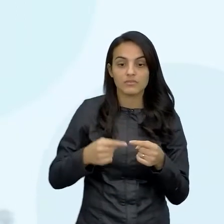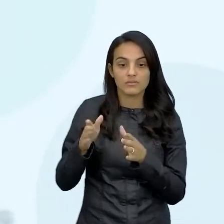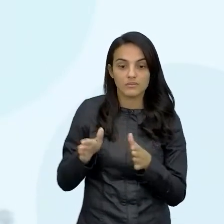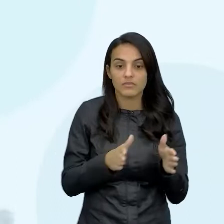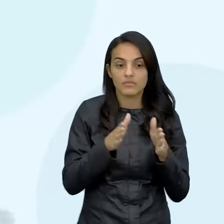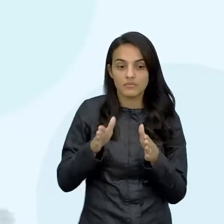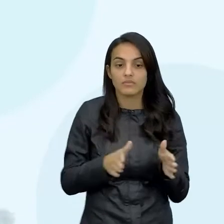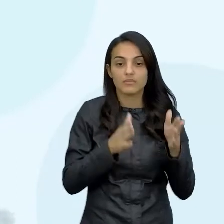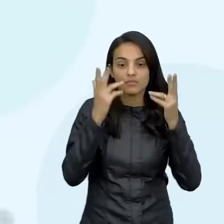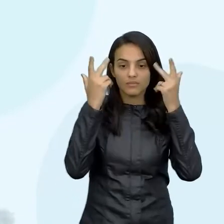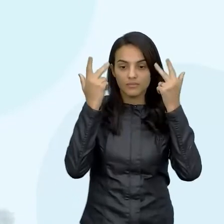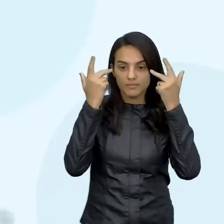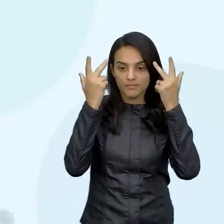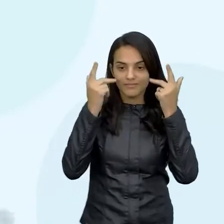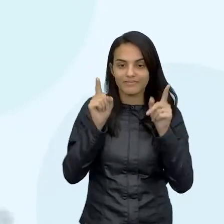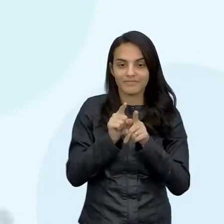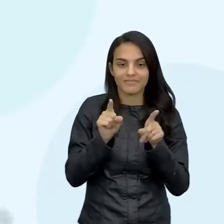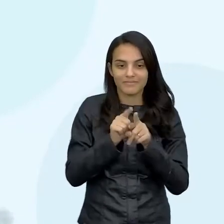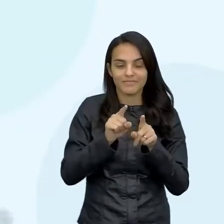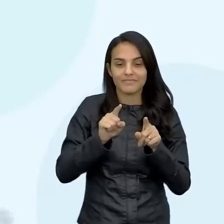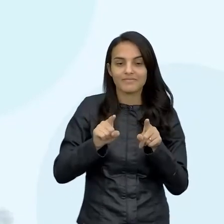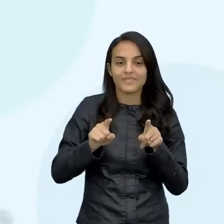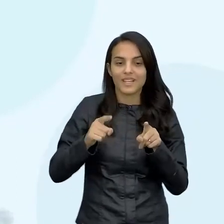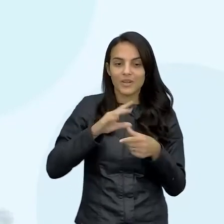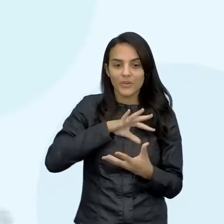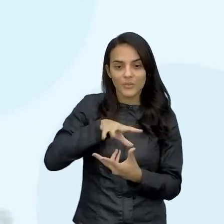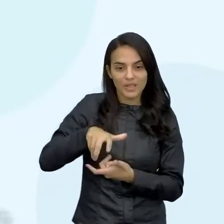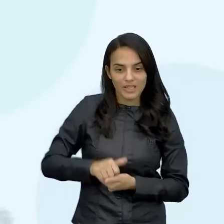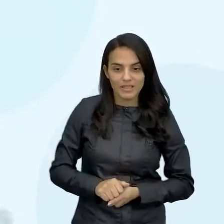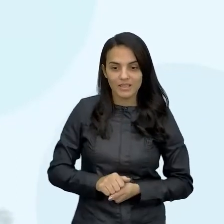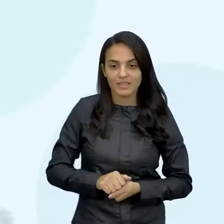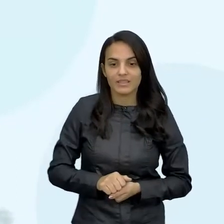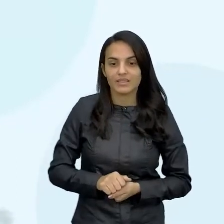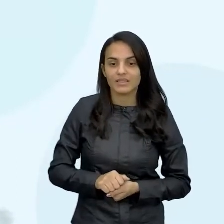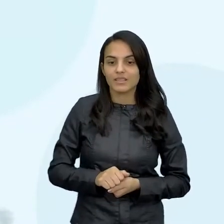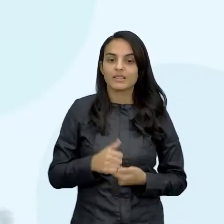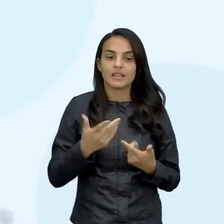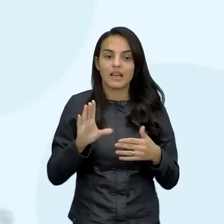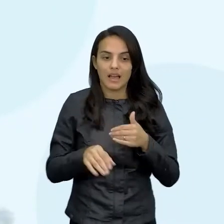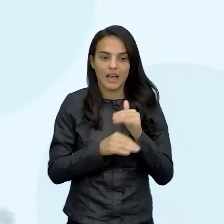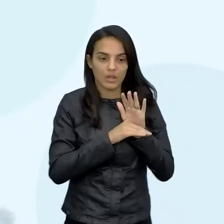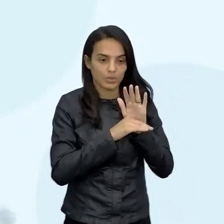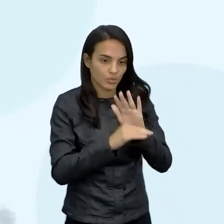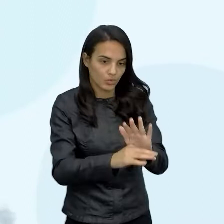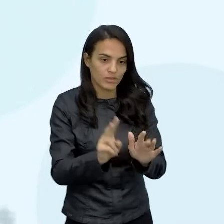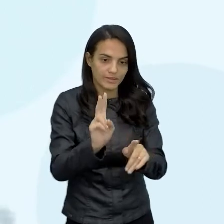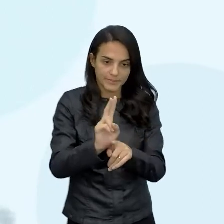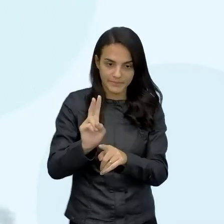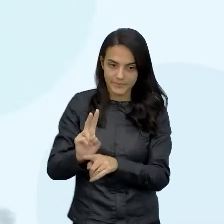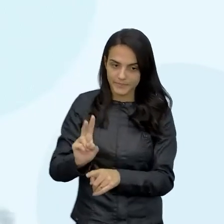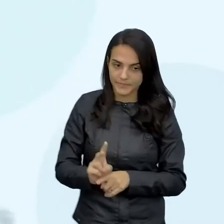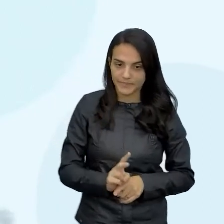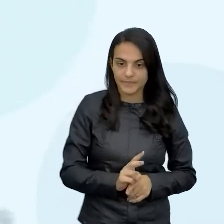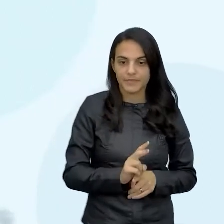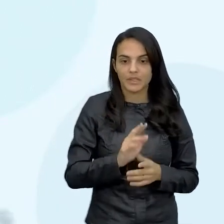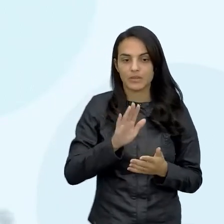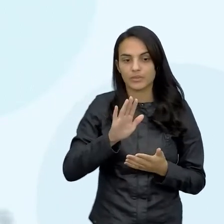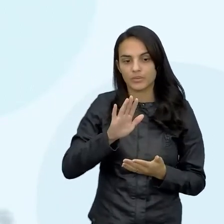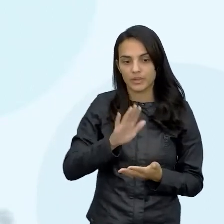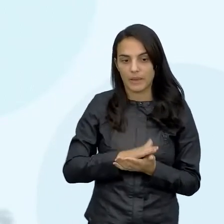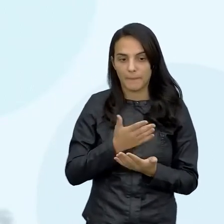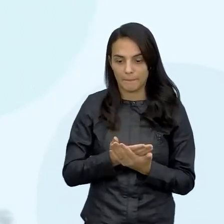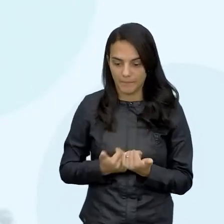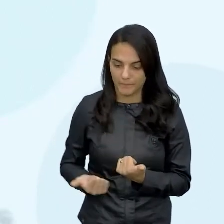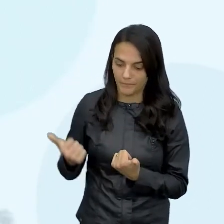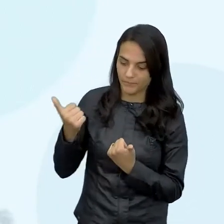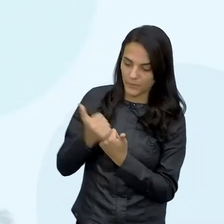processos naturais existentes no planeta, o que contribui para a sua conservação. Entretanto, o